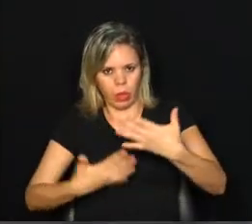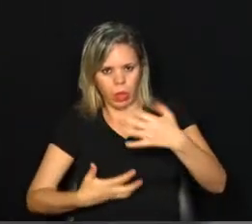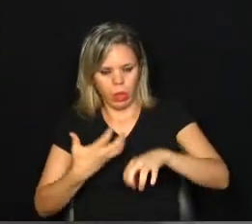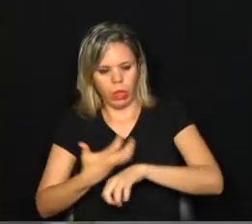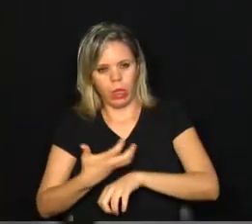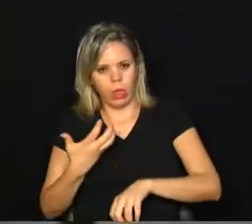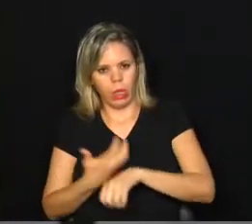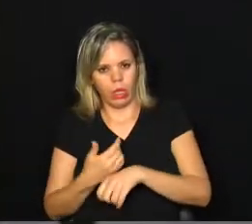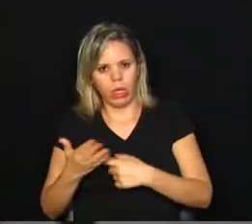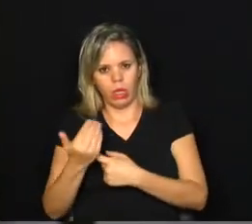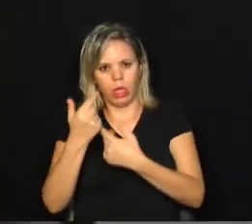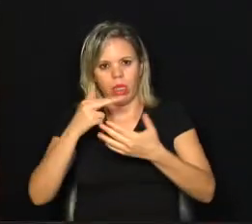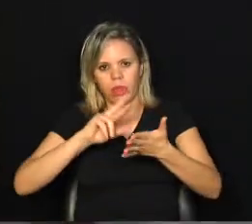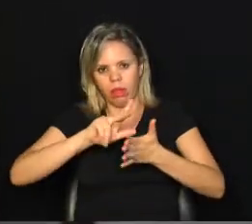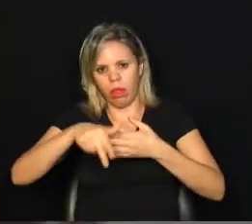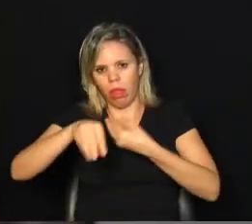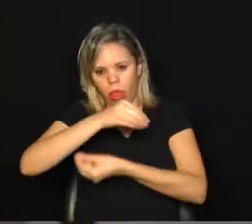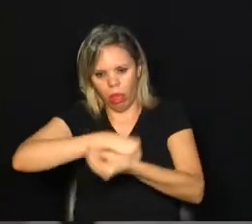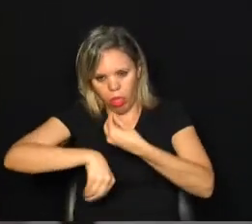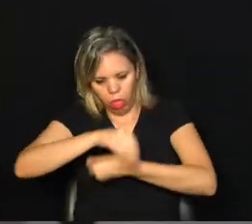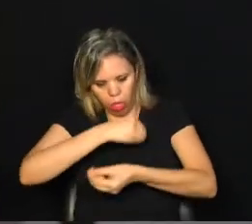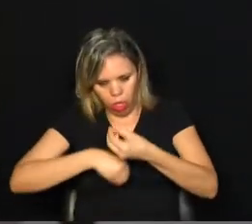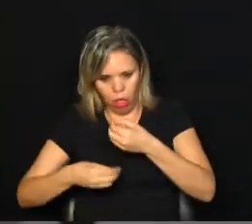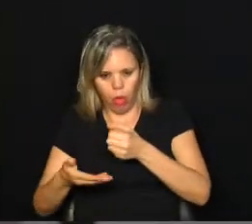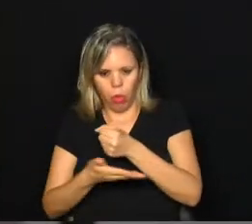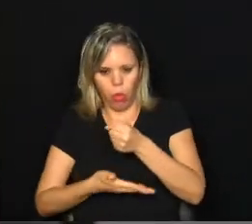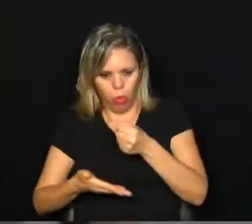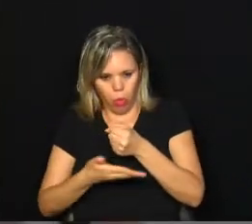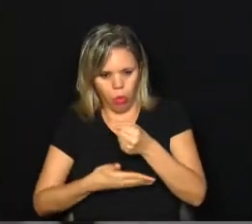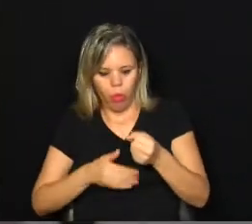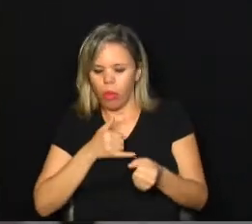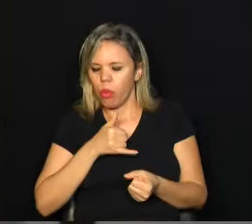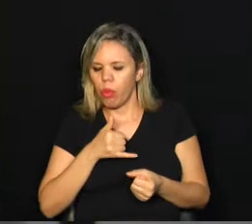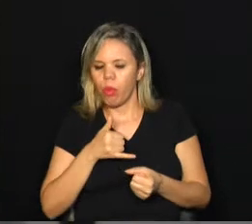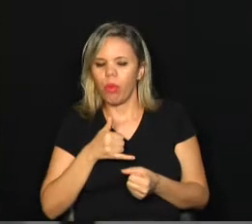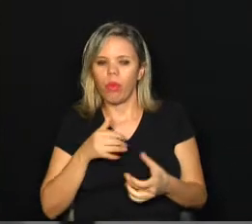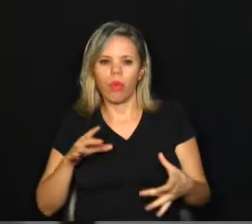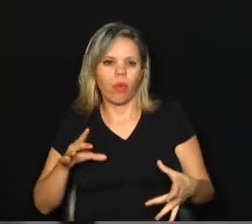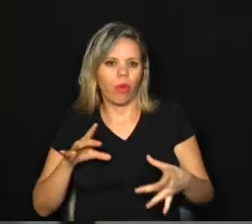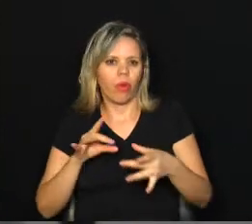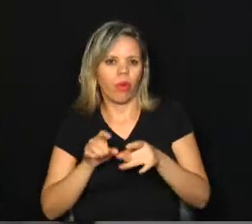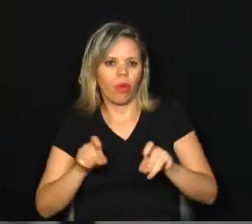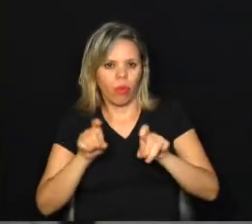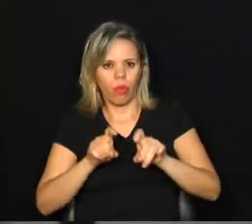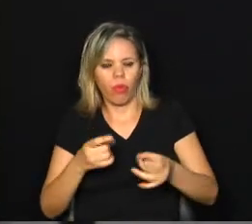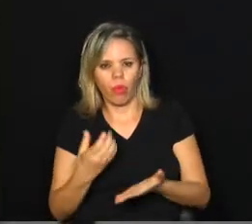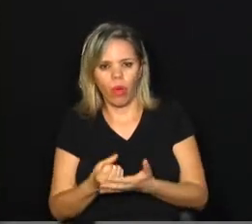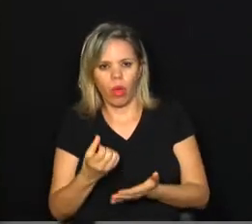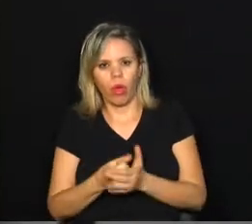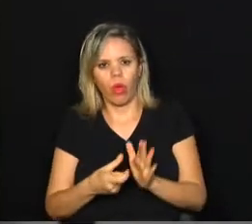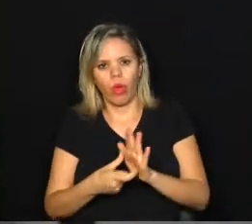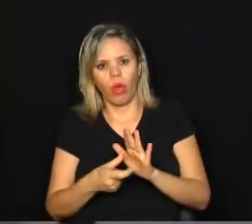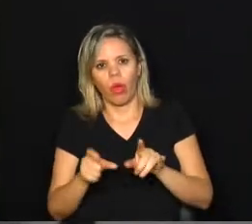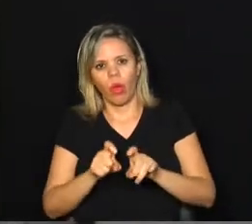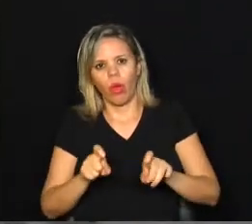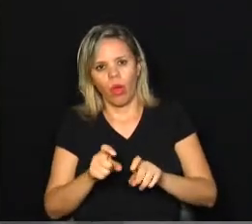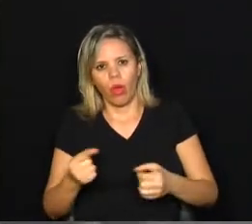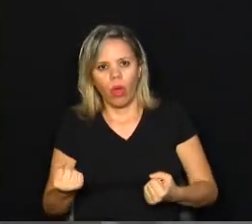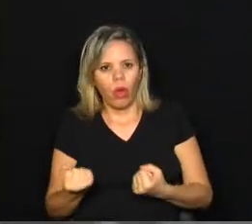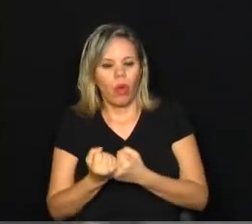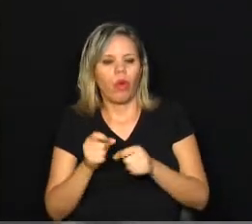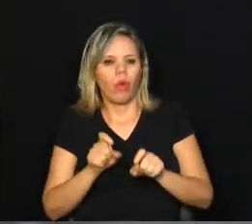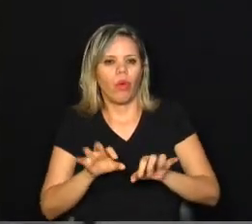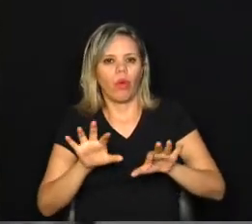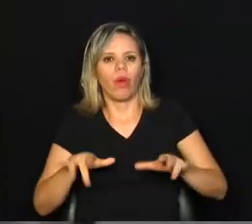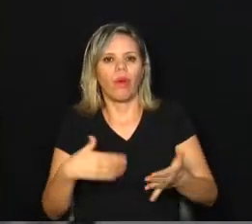muitas áreas, desde microeletrônica, essa parte ligada aos microprocessadores, né, que viabilizam hoje os computadores e tudo mais, até